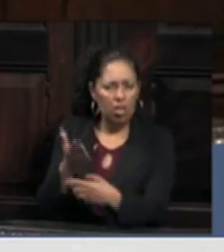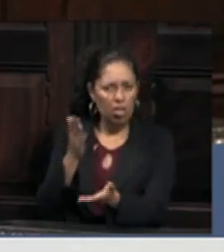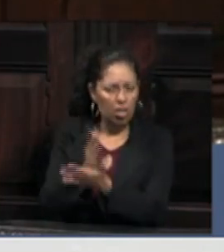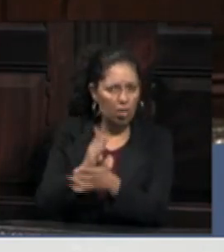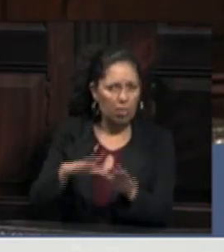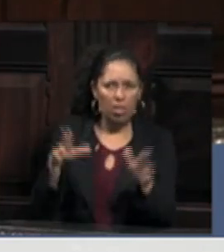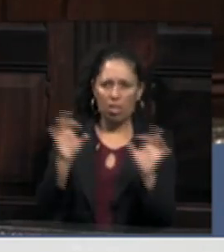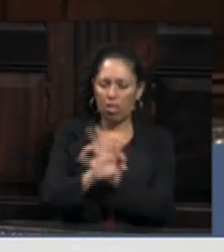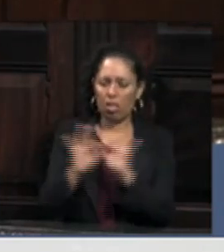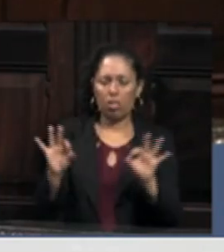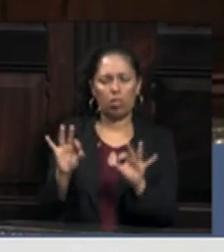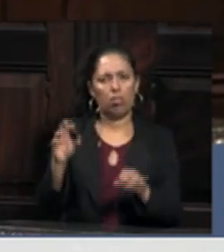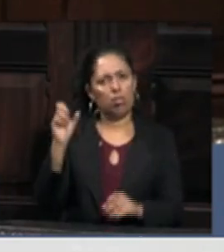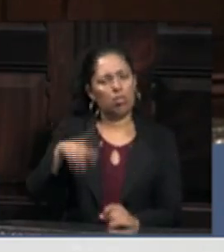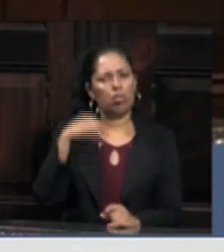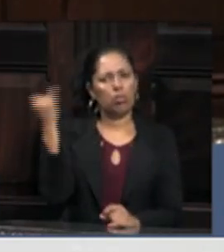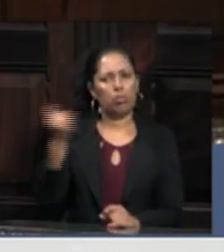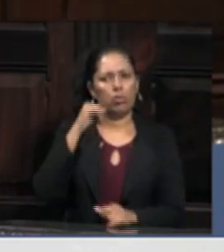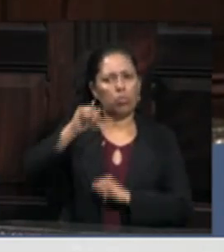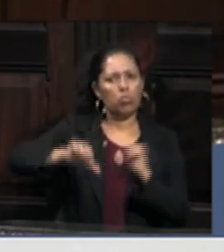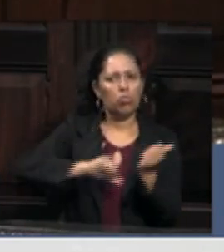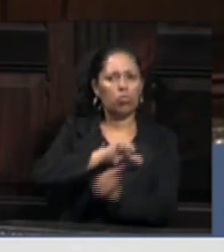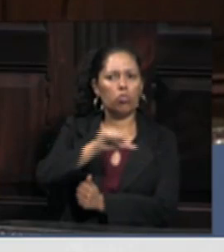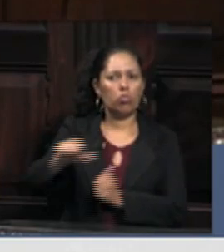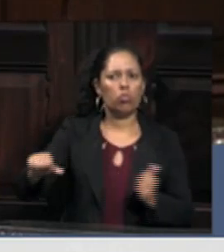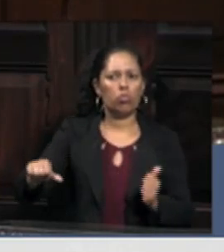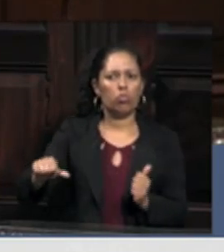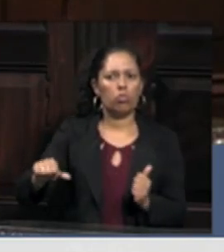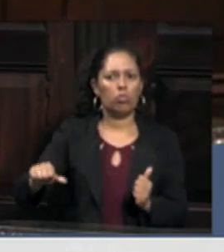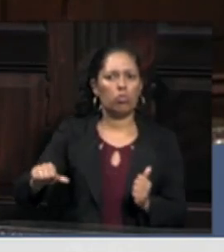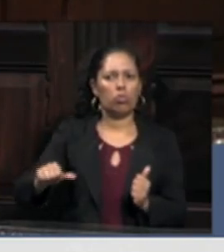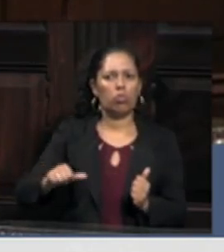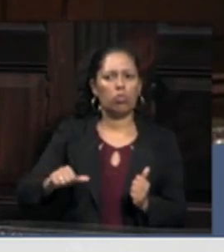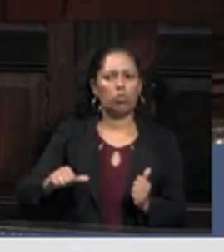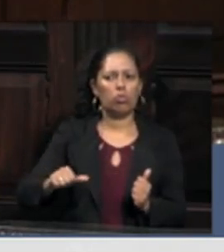É necessário mudar a forma de enfrentar essa crise.